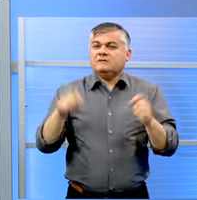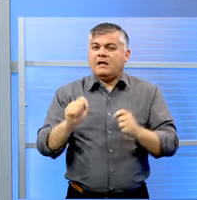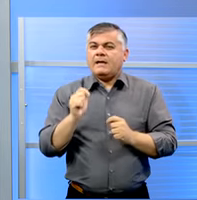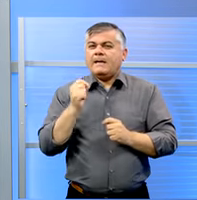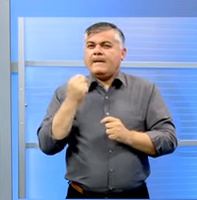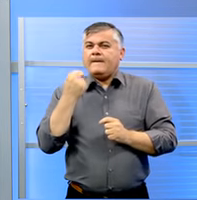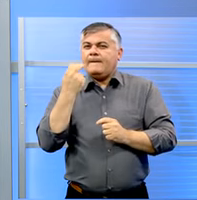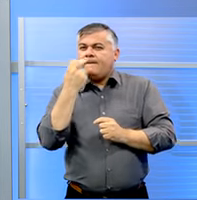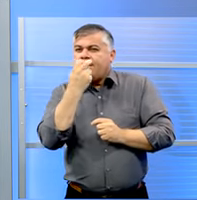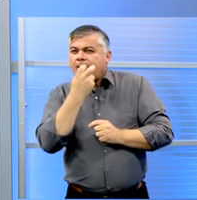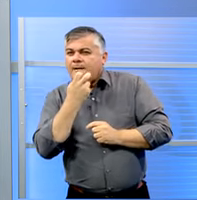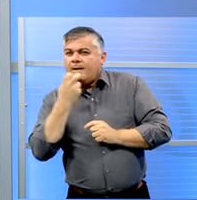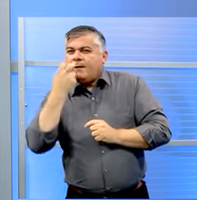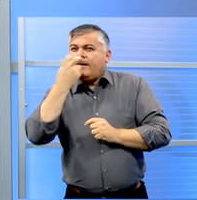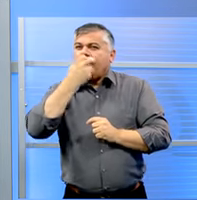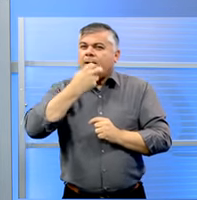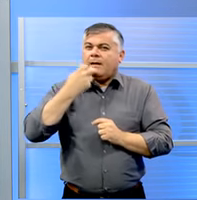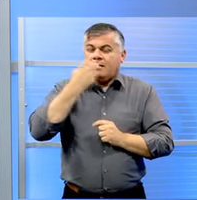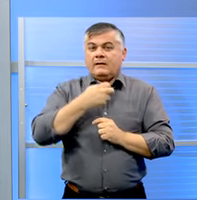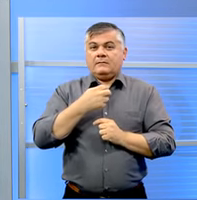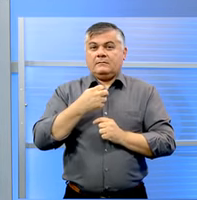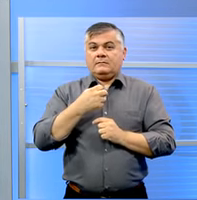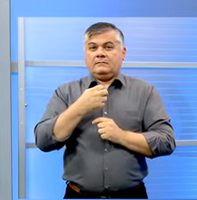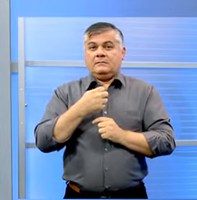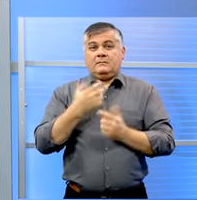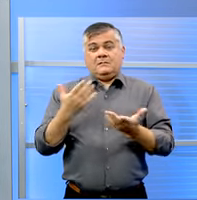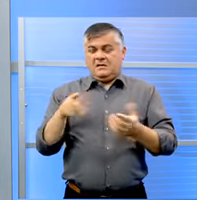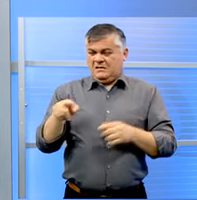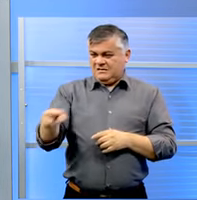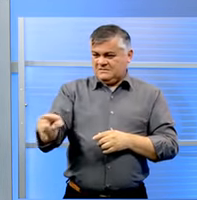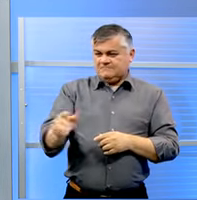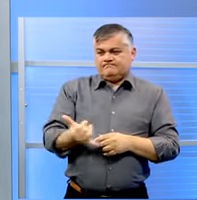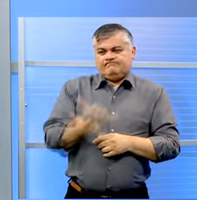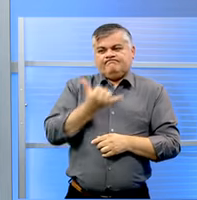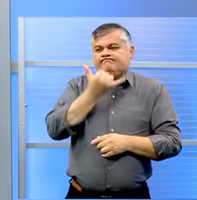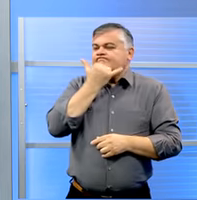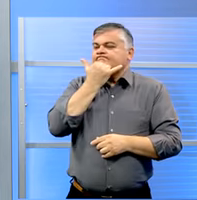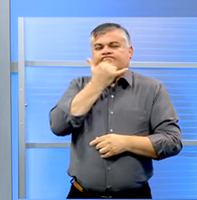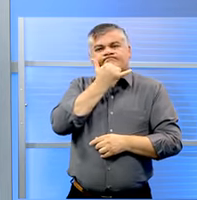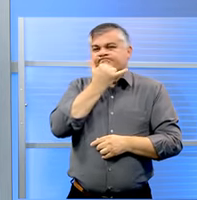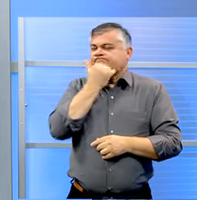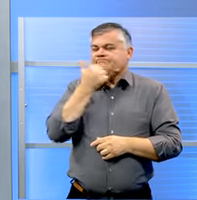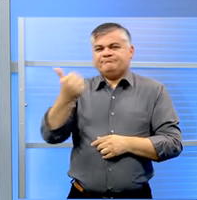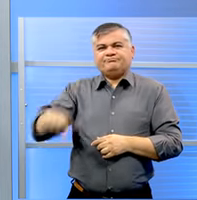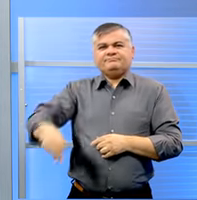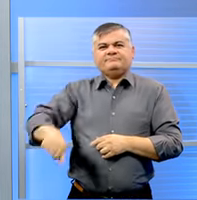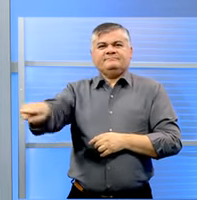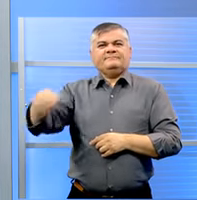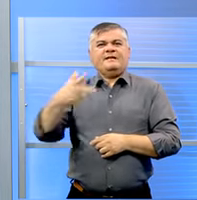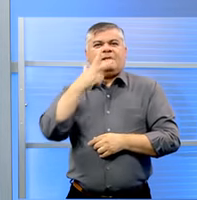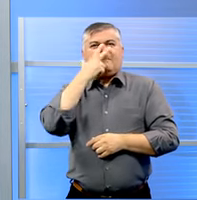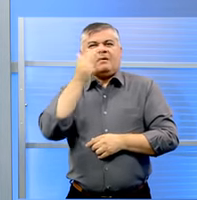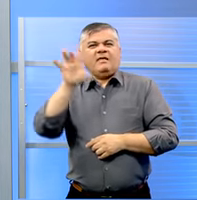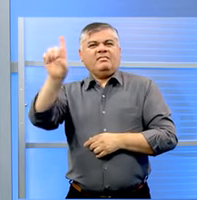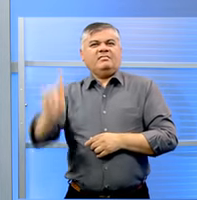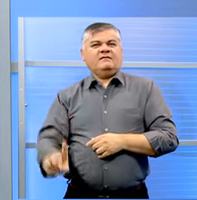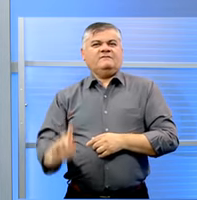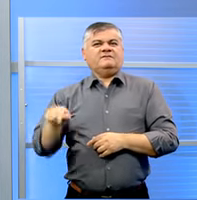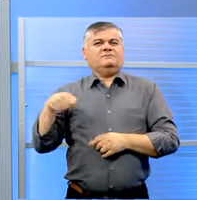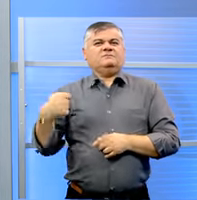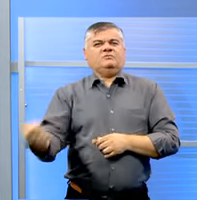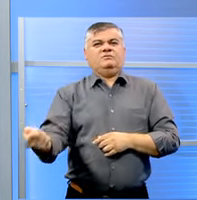nós, pessoas ditas normais, que ele era ineficiente para o contato comigo, com